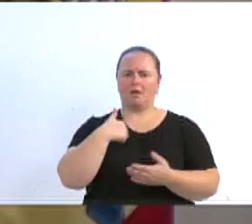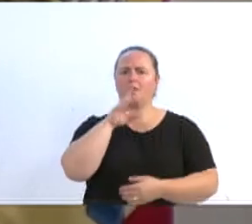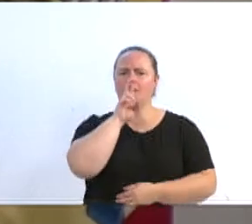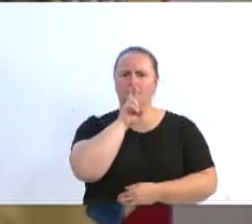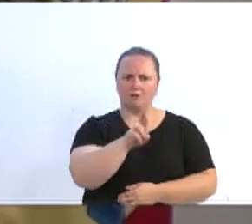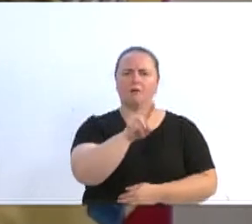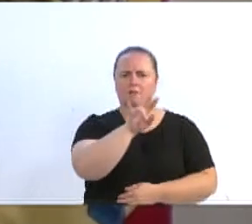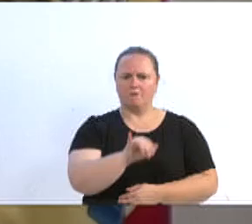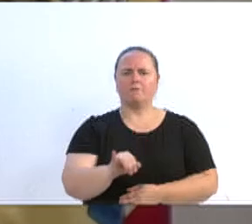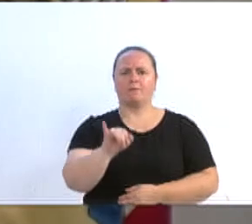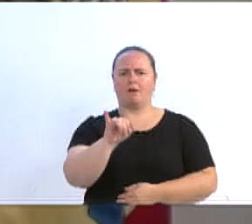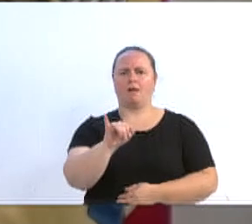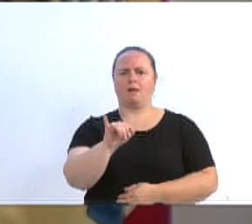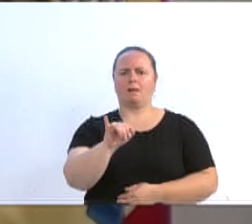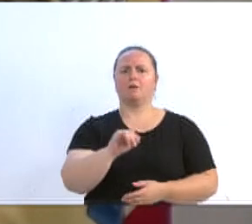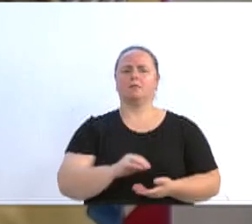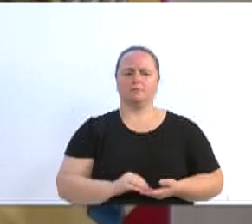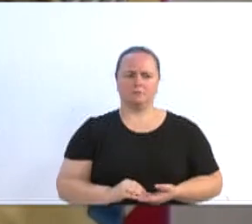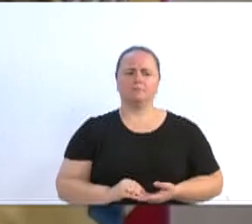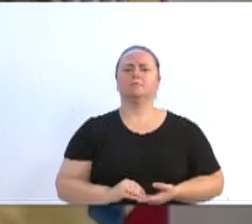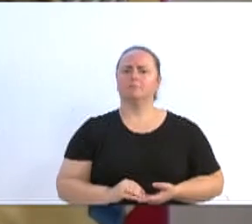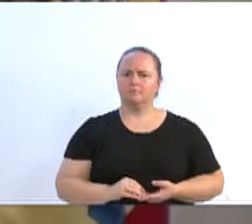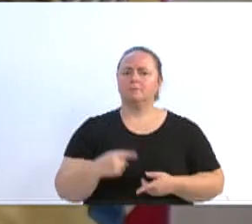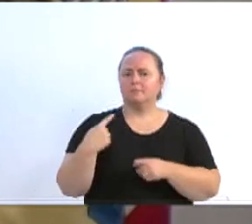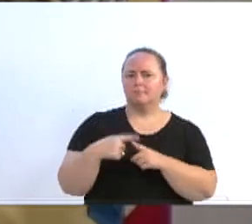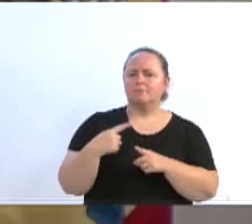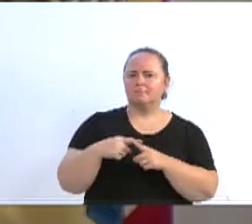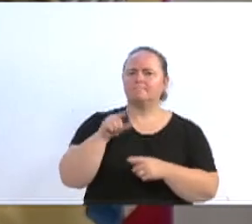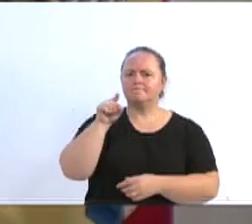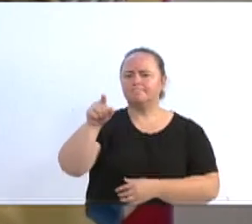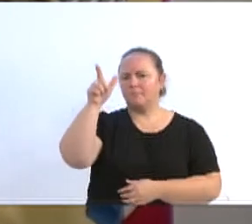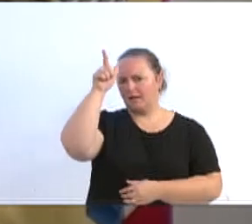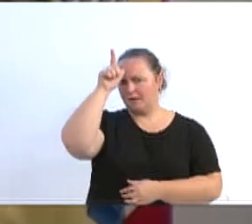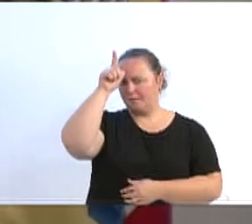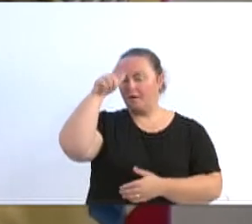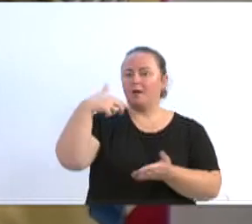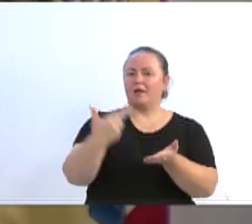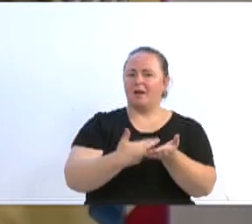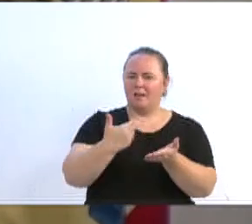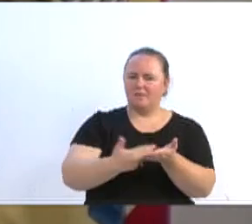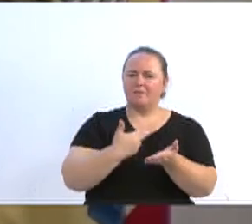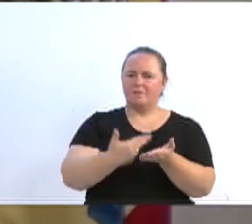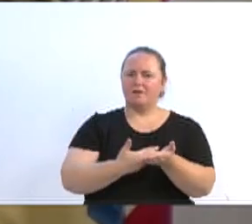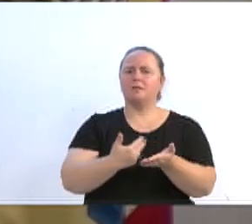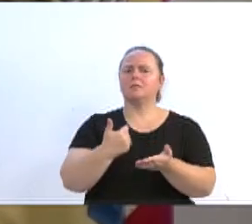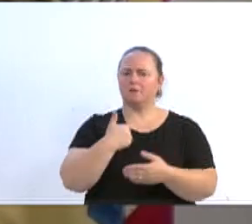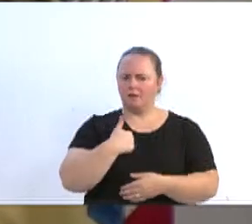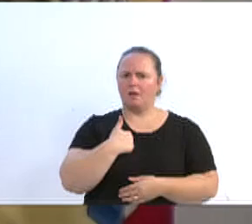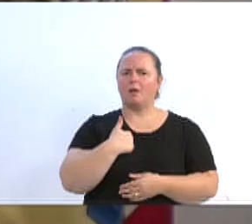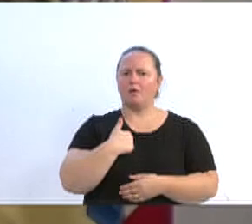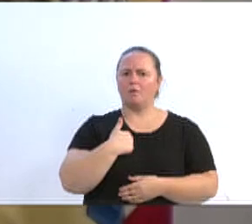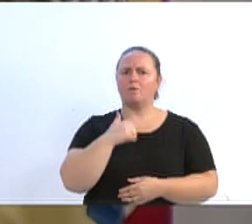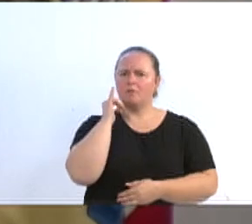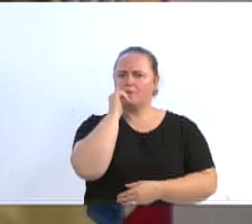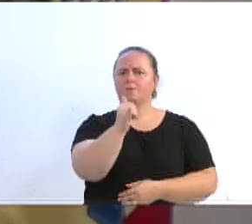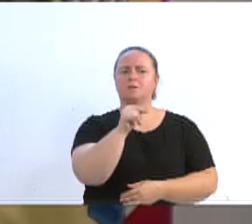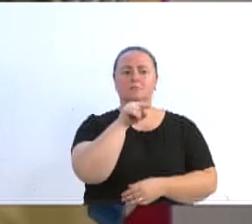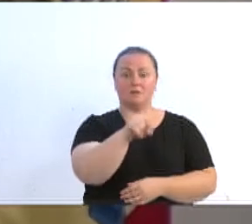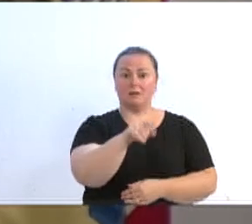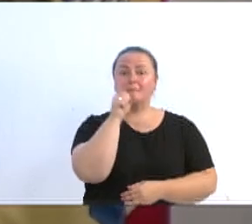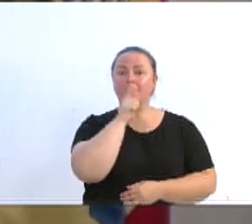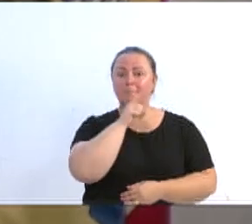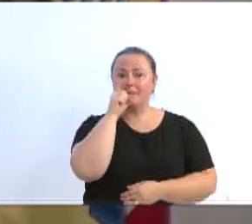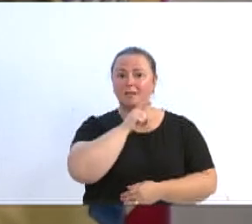Frankfurter Allgemeine, para os jornais de grande circulação na Alemanha, para aquelas revistas que eu tenho acesso, e falar que isso aqui é uma mentira, é